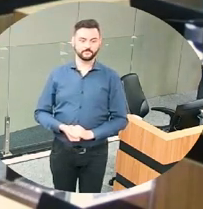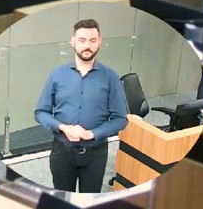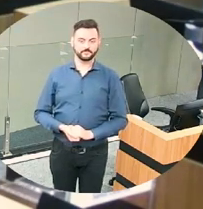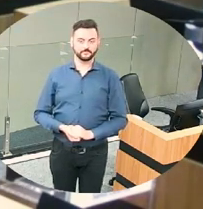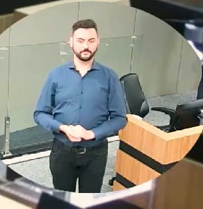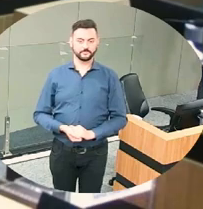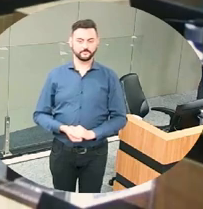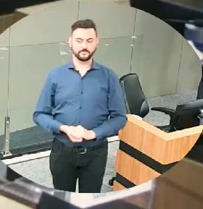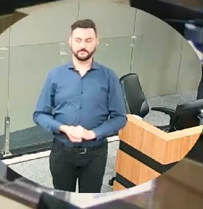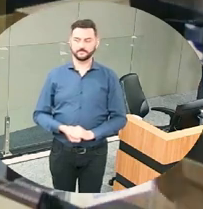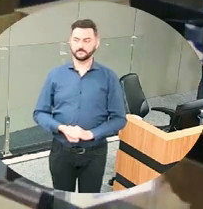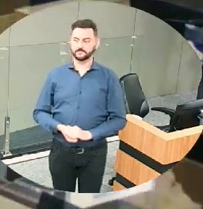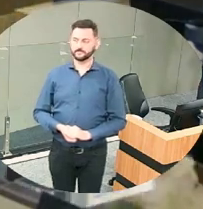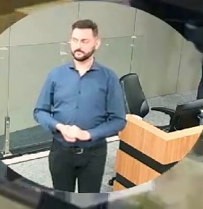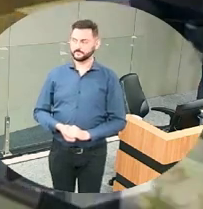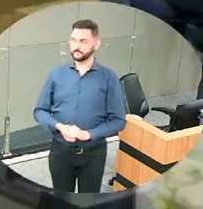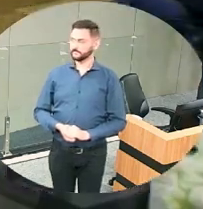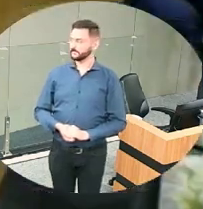C